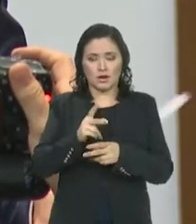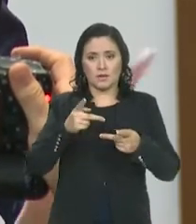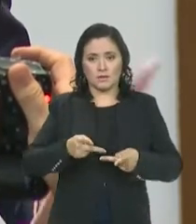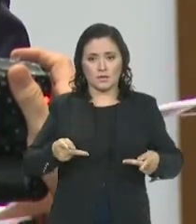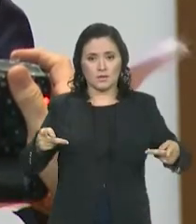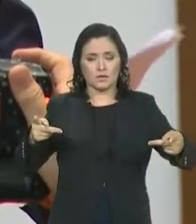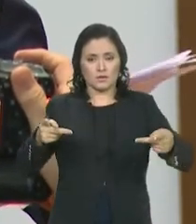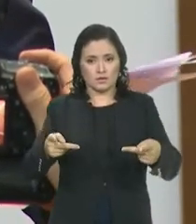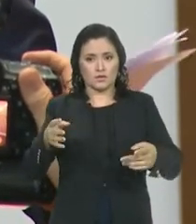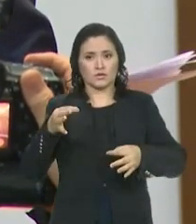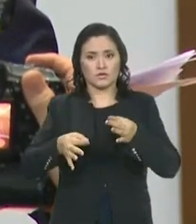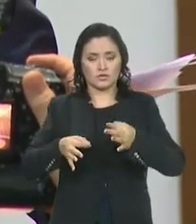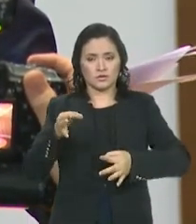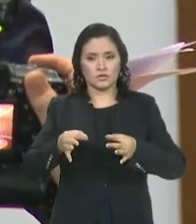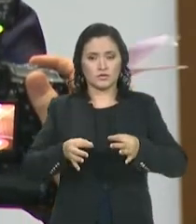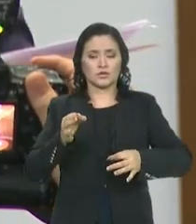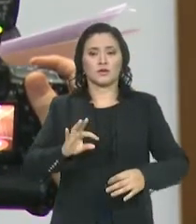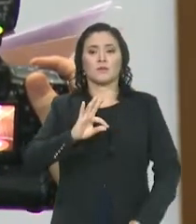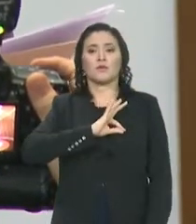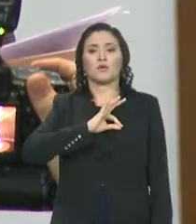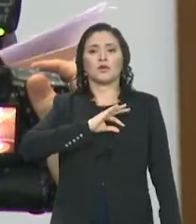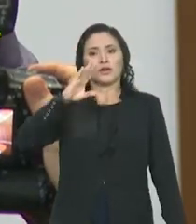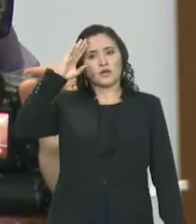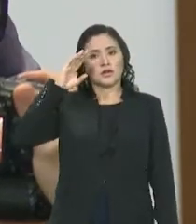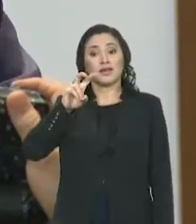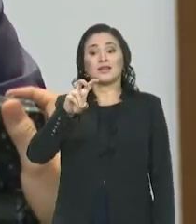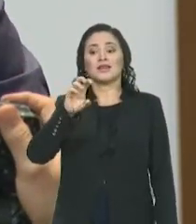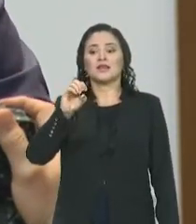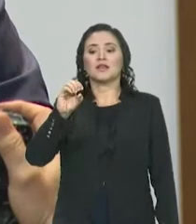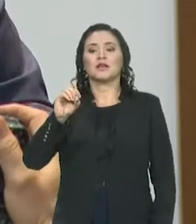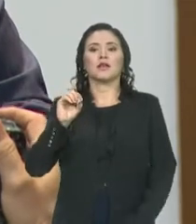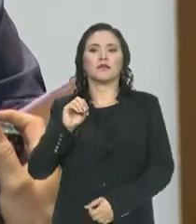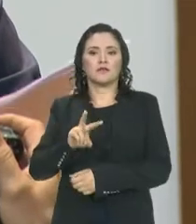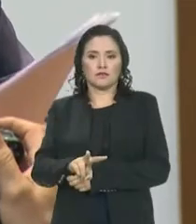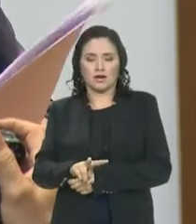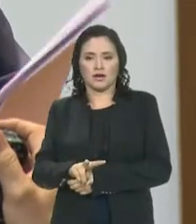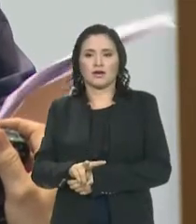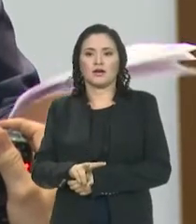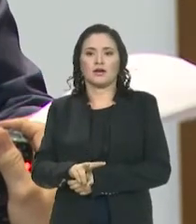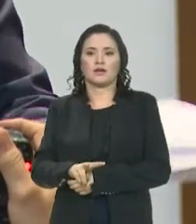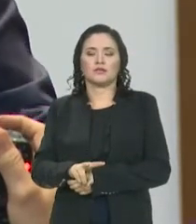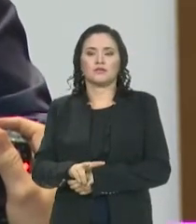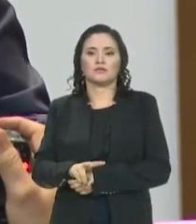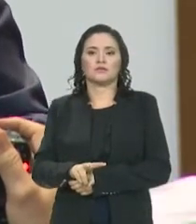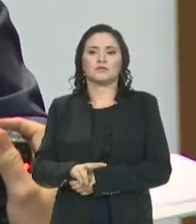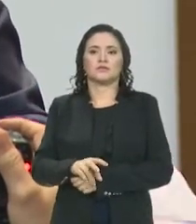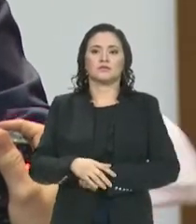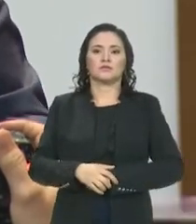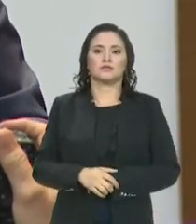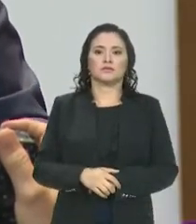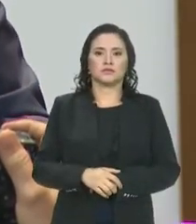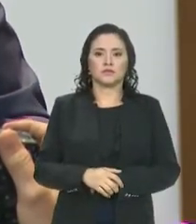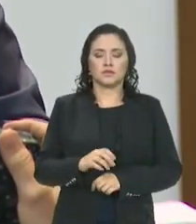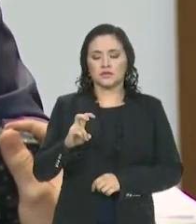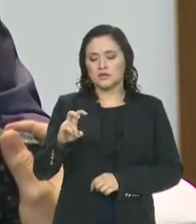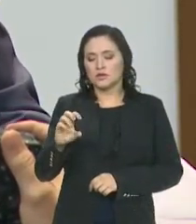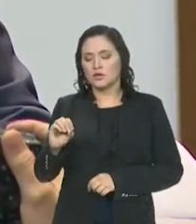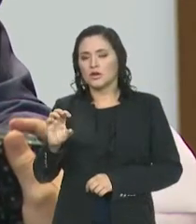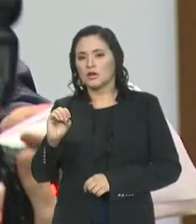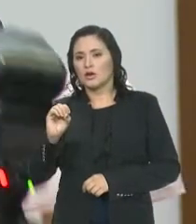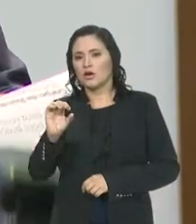Militar, 500 vagas em Santa Catarina e mais 50 para oficiais, 500 para